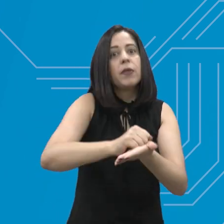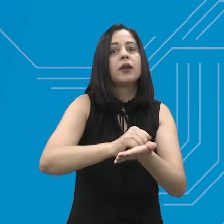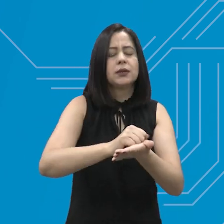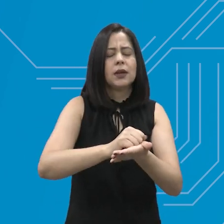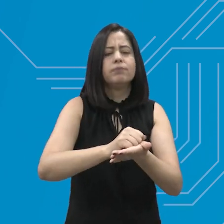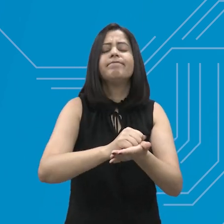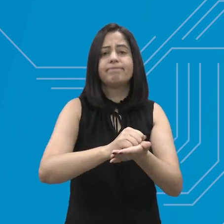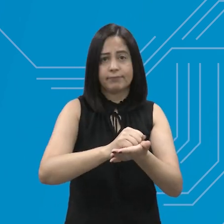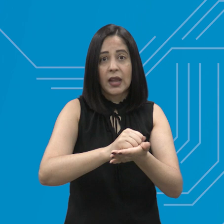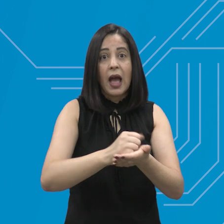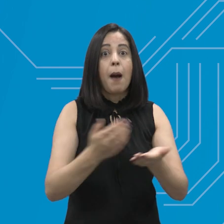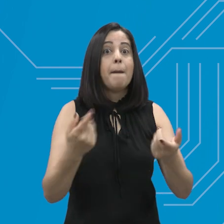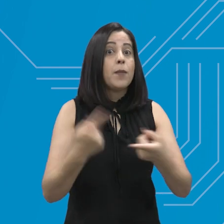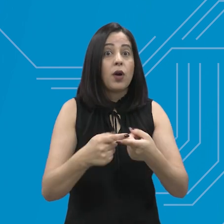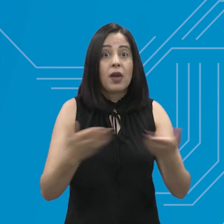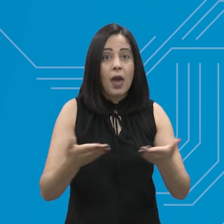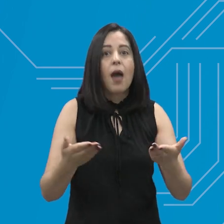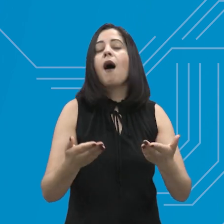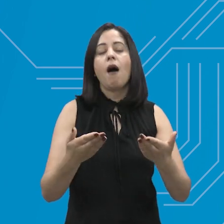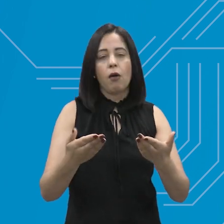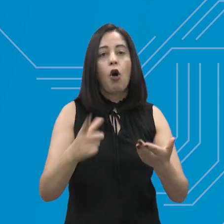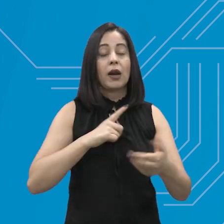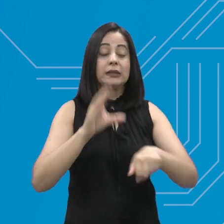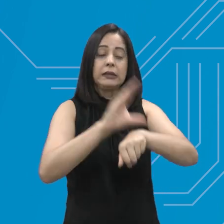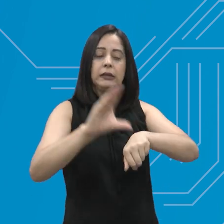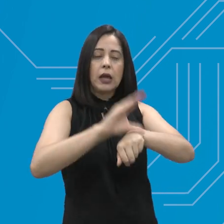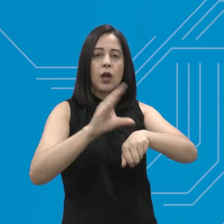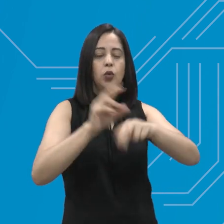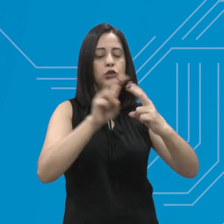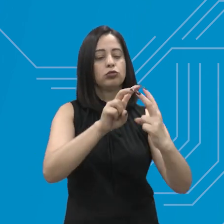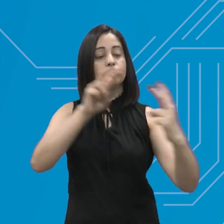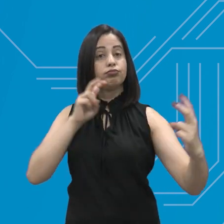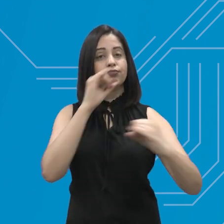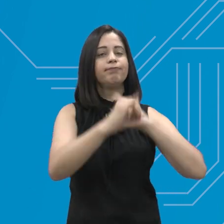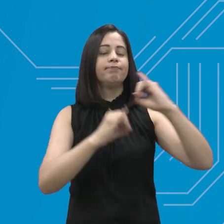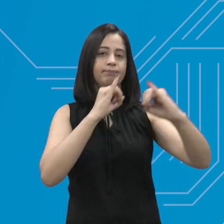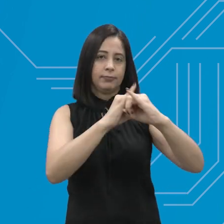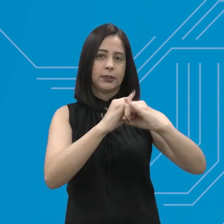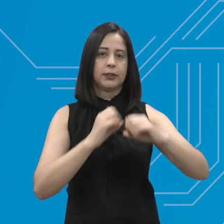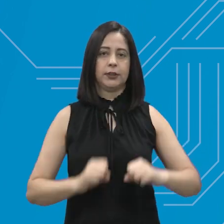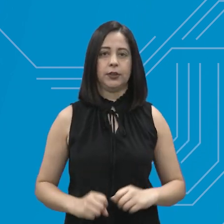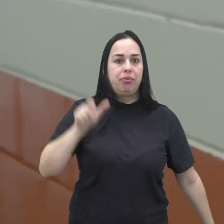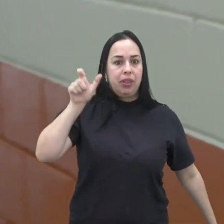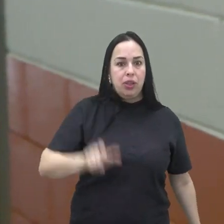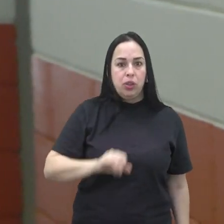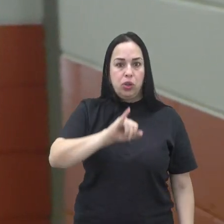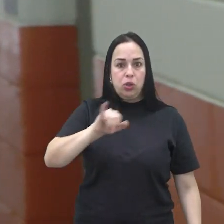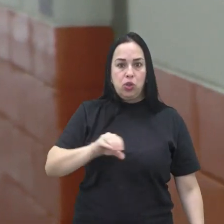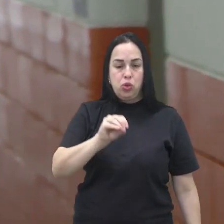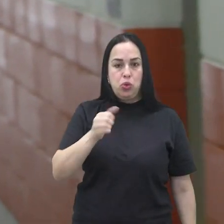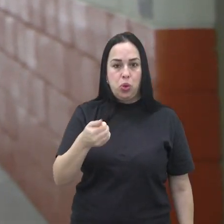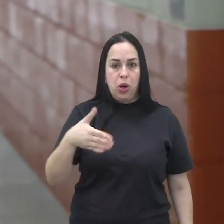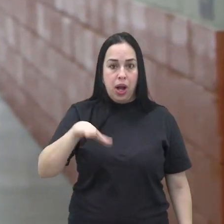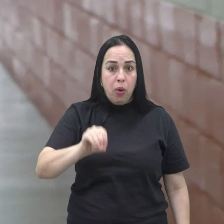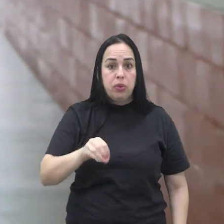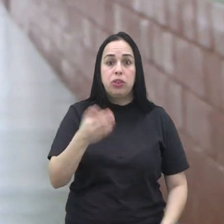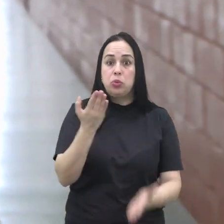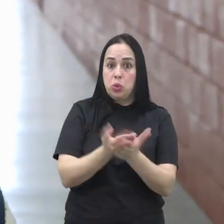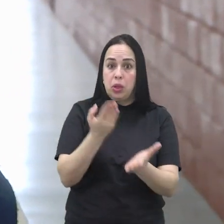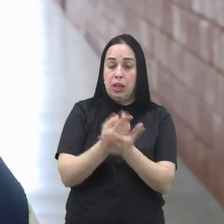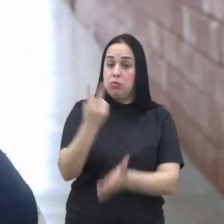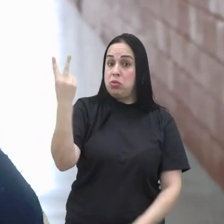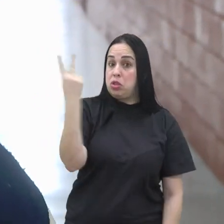E um dos motivos para essa expansão seria o aumento dos cursos à distância. O João está na